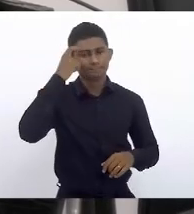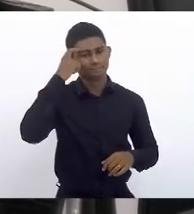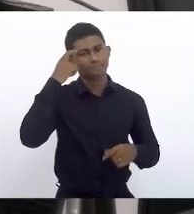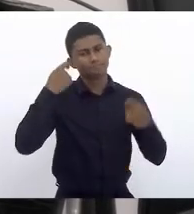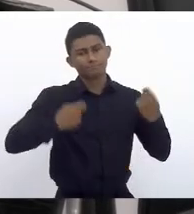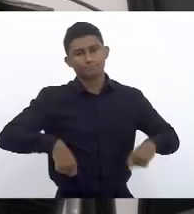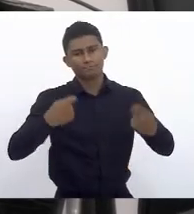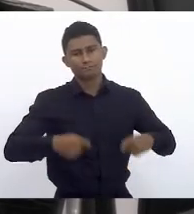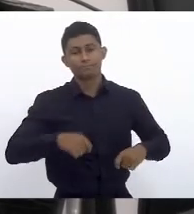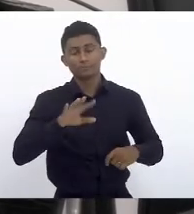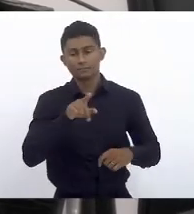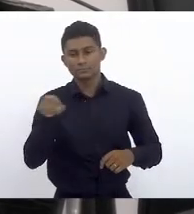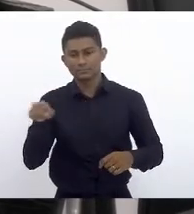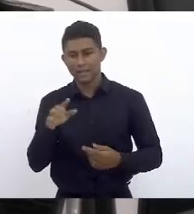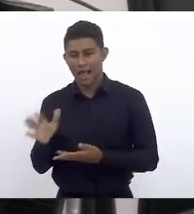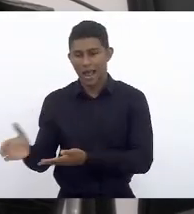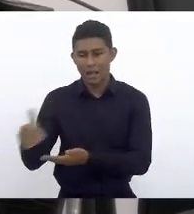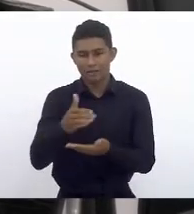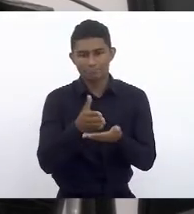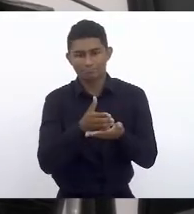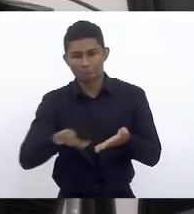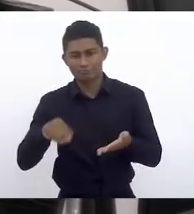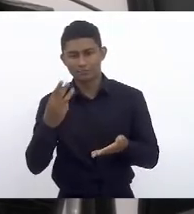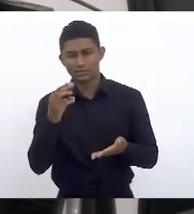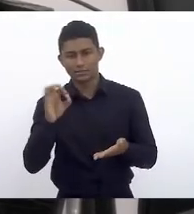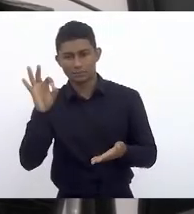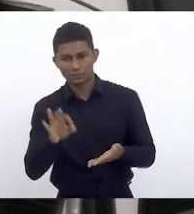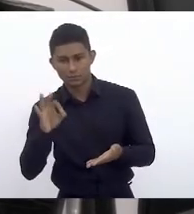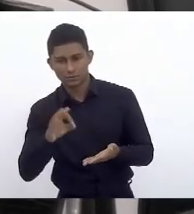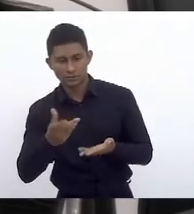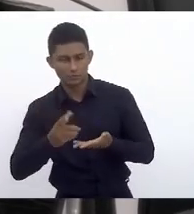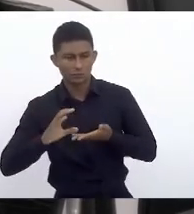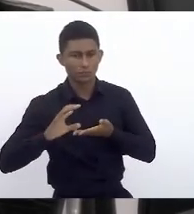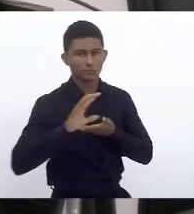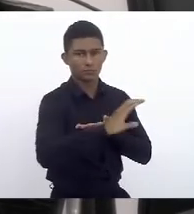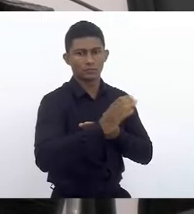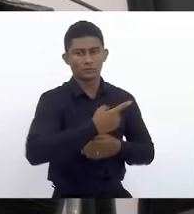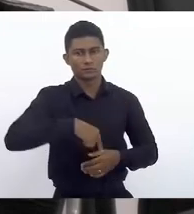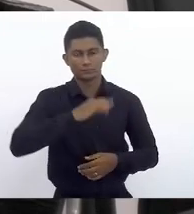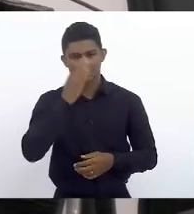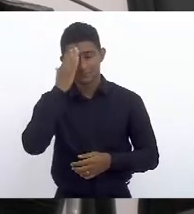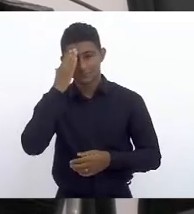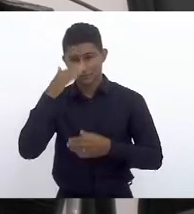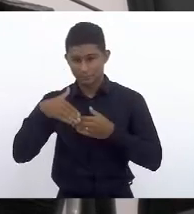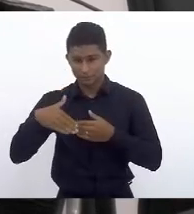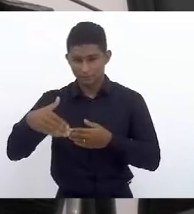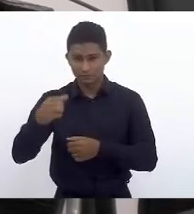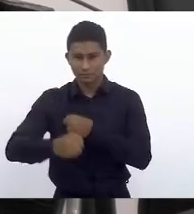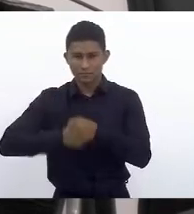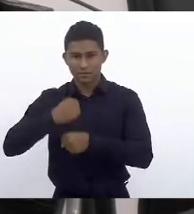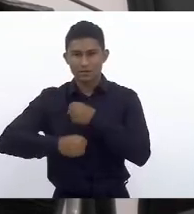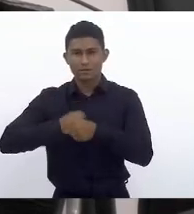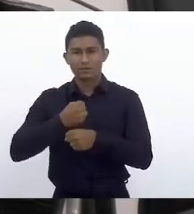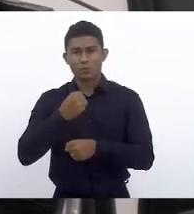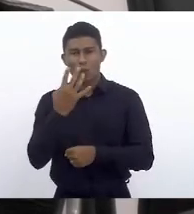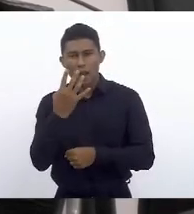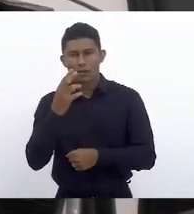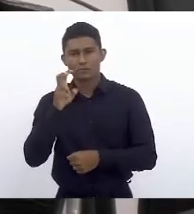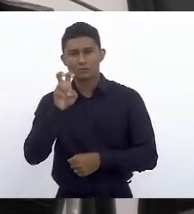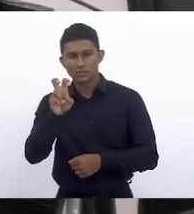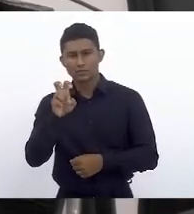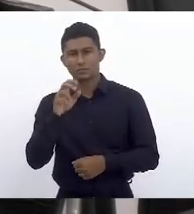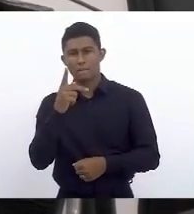o excedente da arrecadação, 30%, e nós sabemos que os próximos 4, 5 anos, por conta do pré-sal, de tudo que vai entrar em operação,